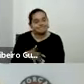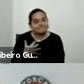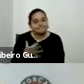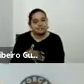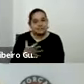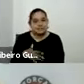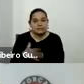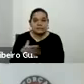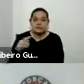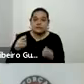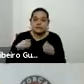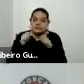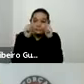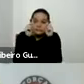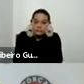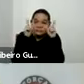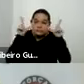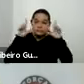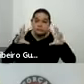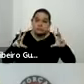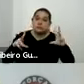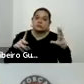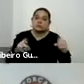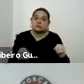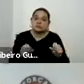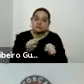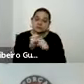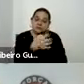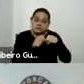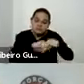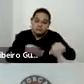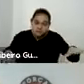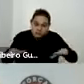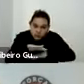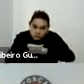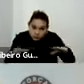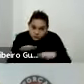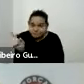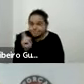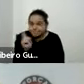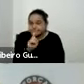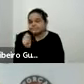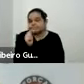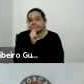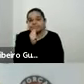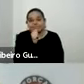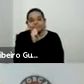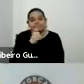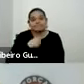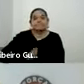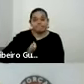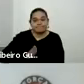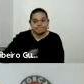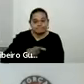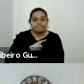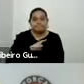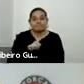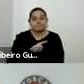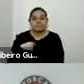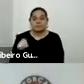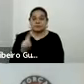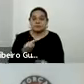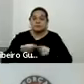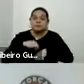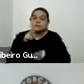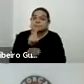continuar em alerta. A pandemia não passou, gente. Ela está aqui. Precisamos todos nos cuidarmos e cuidarmos dos